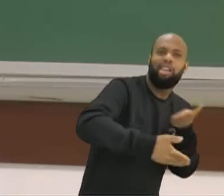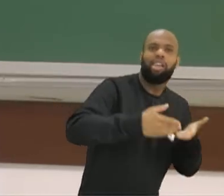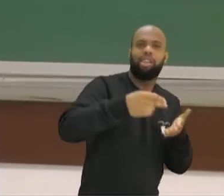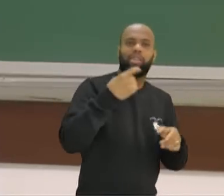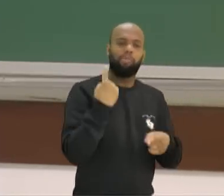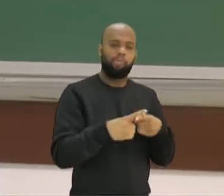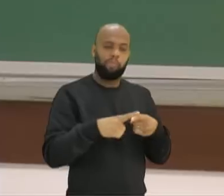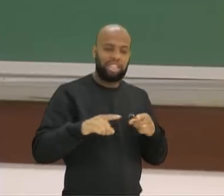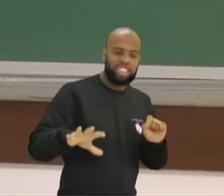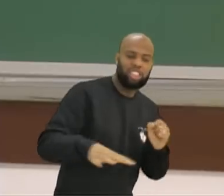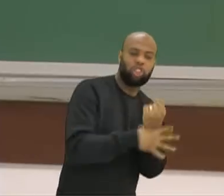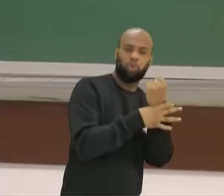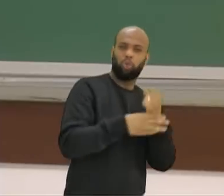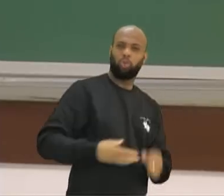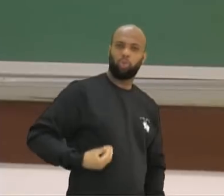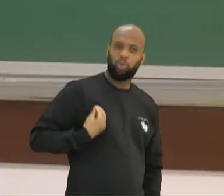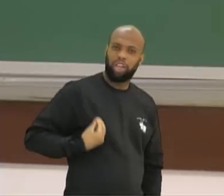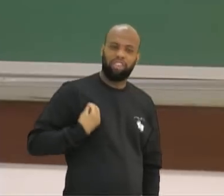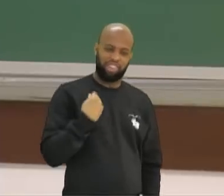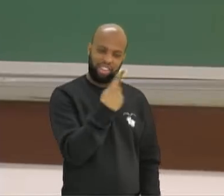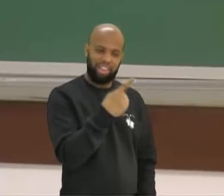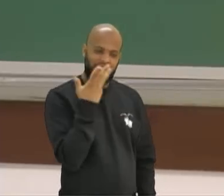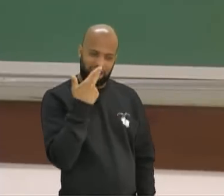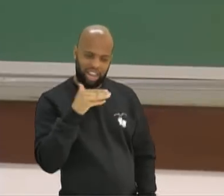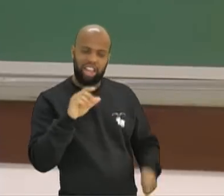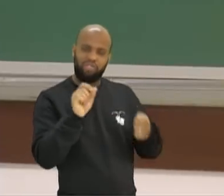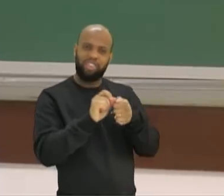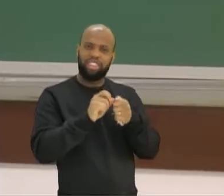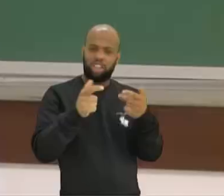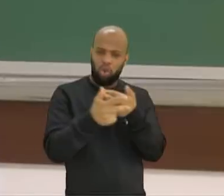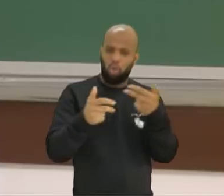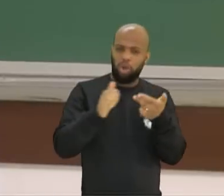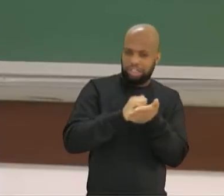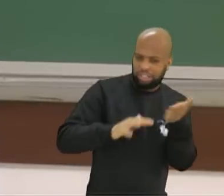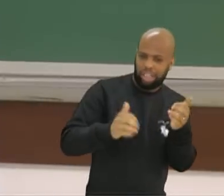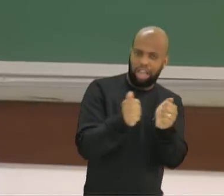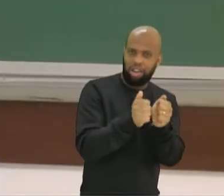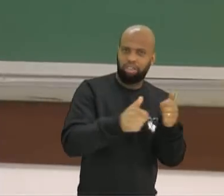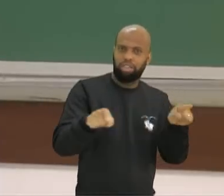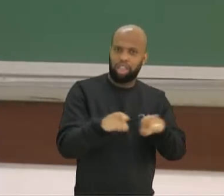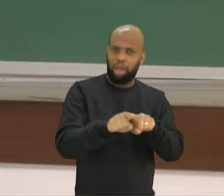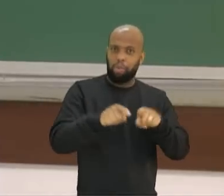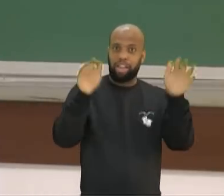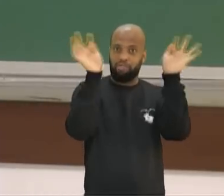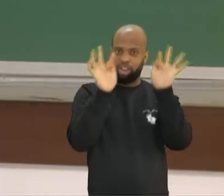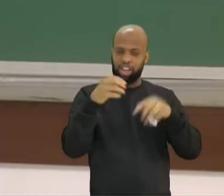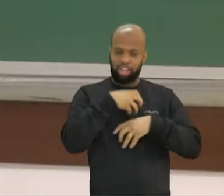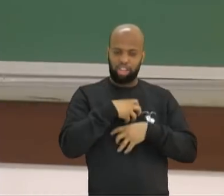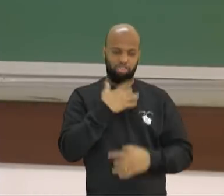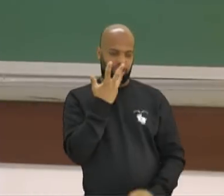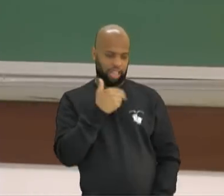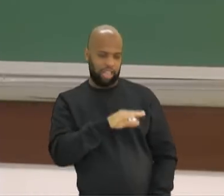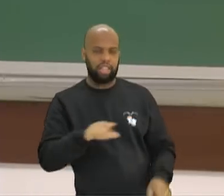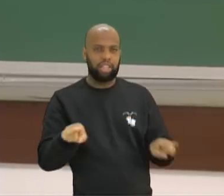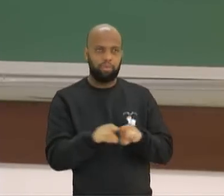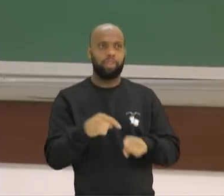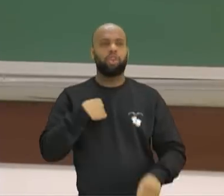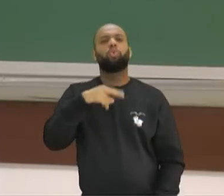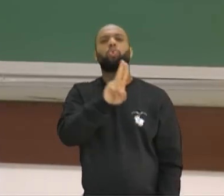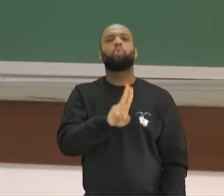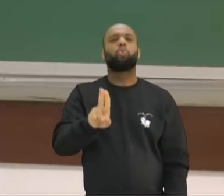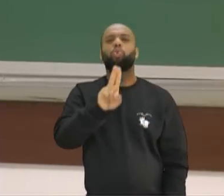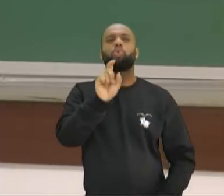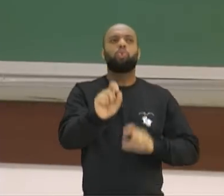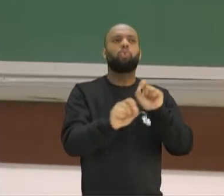crianças seguras, tornar as crianças felizes. Então, provavelmente ela fazia atividades com essas crianças e assim por diante, Então, o que eu estou